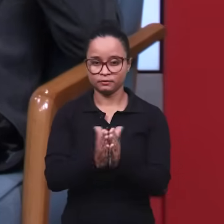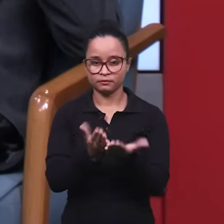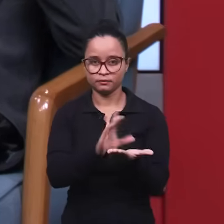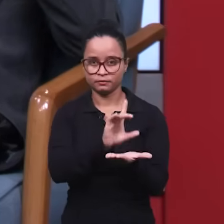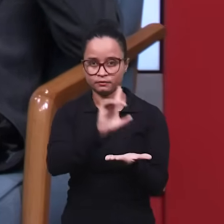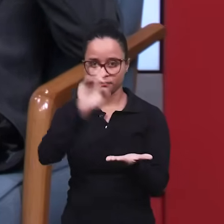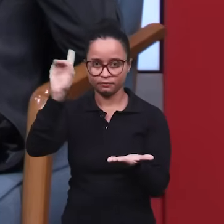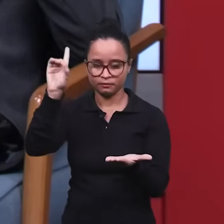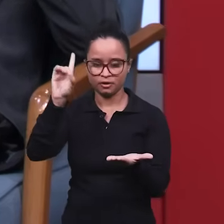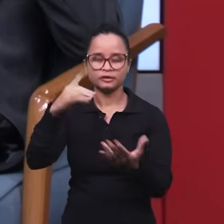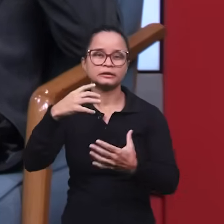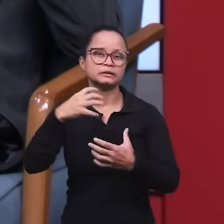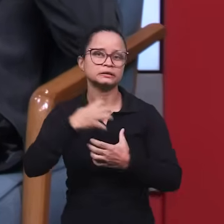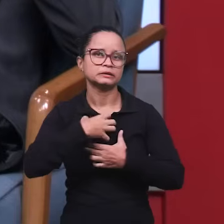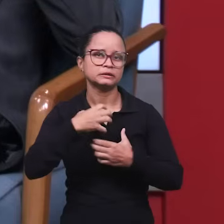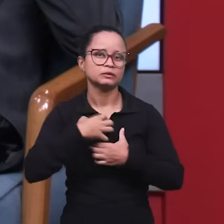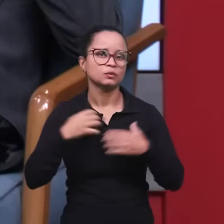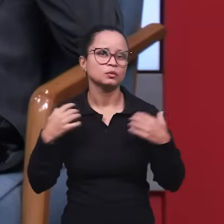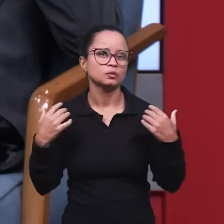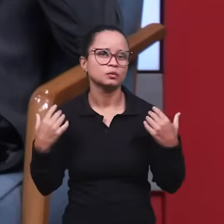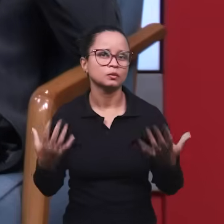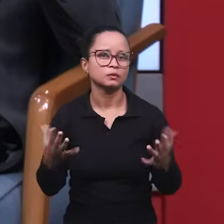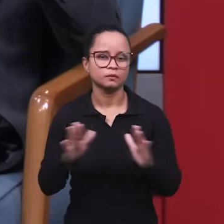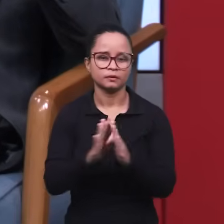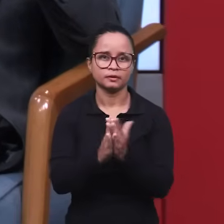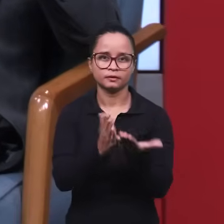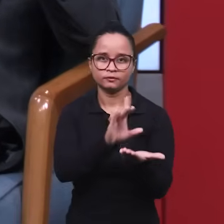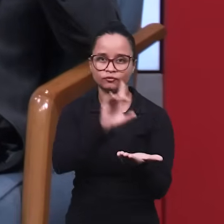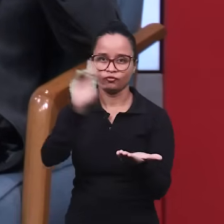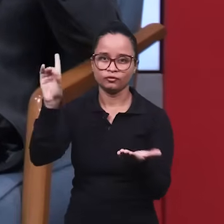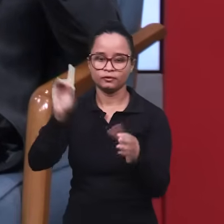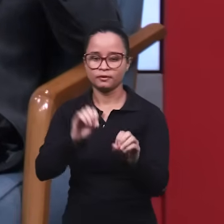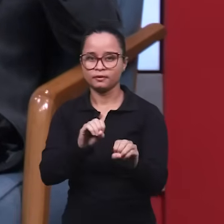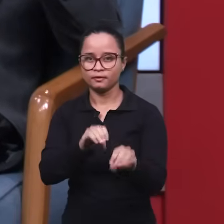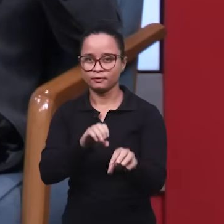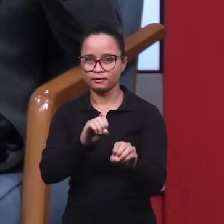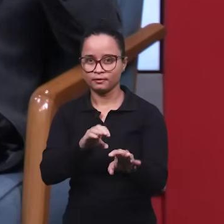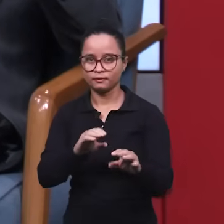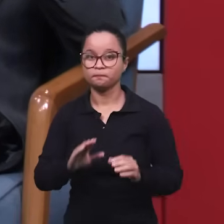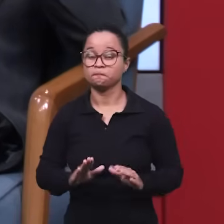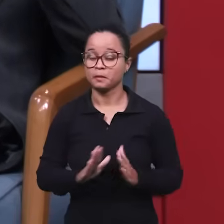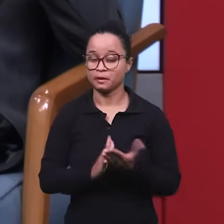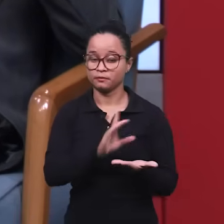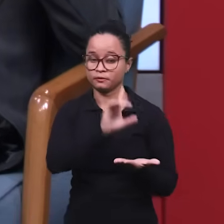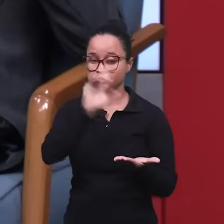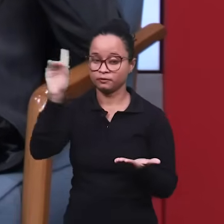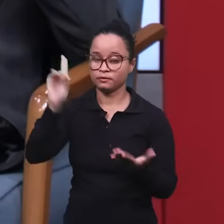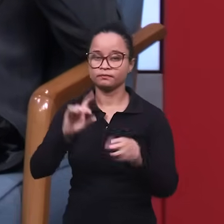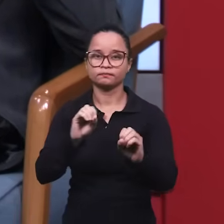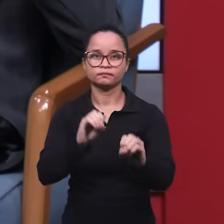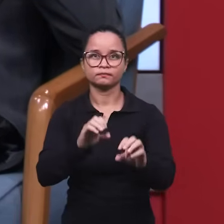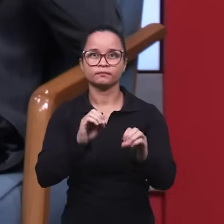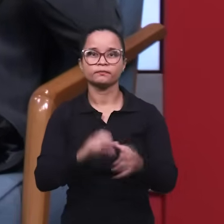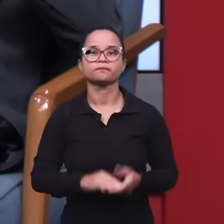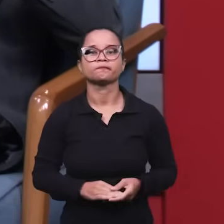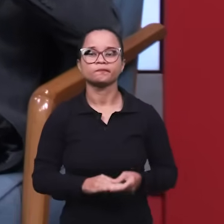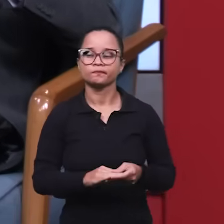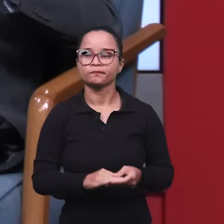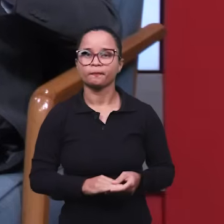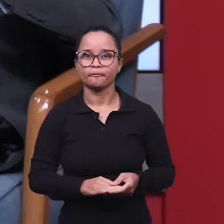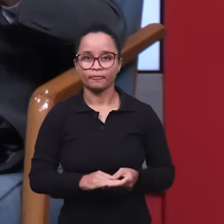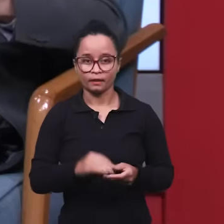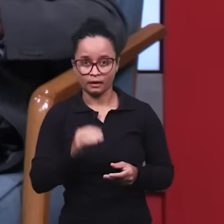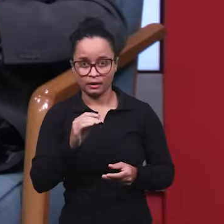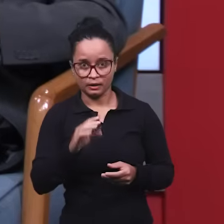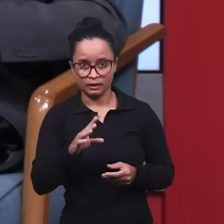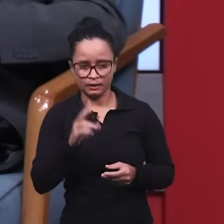na palavra. De que forma? A palavra ensina. A palavra ensina a